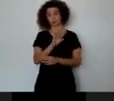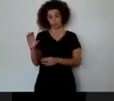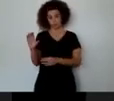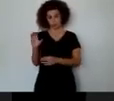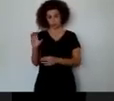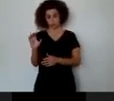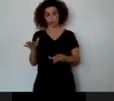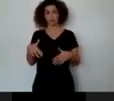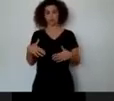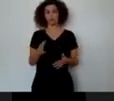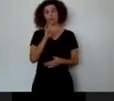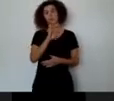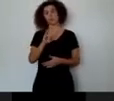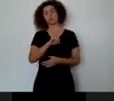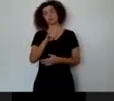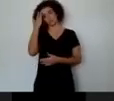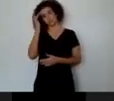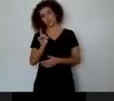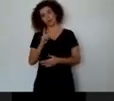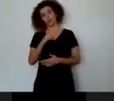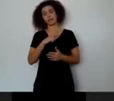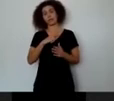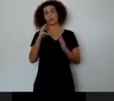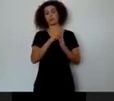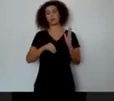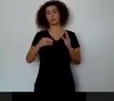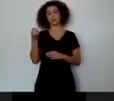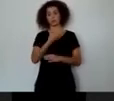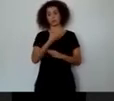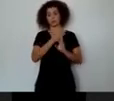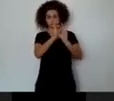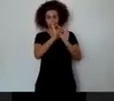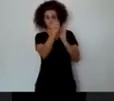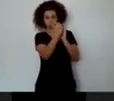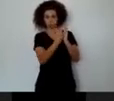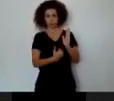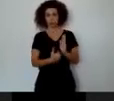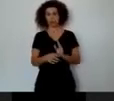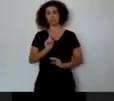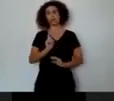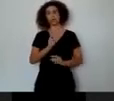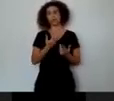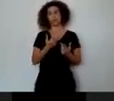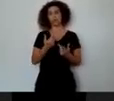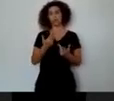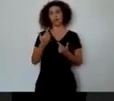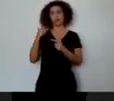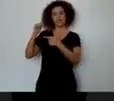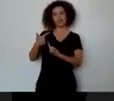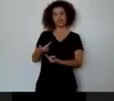O TCC, para quem não sabe, ele tem um modelo novo, assim. Não está naquele formato tradicional,